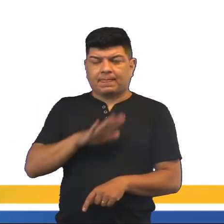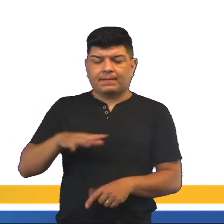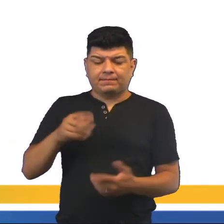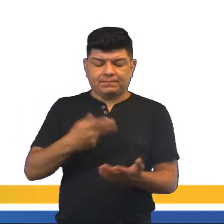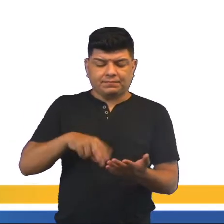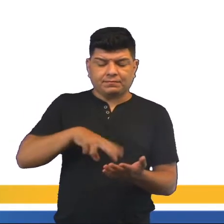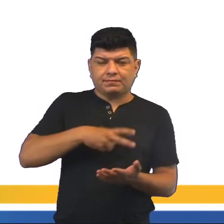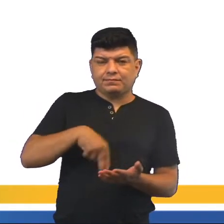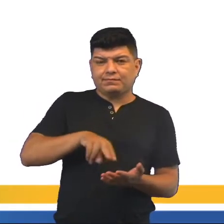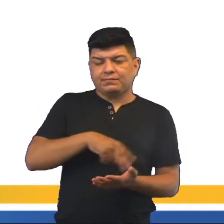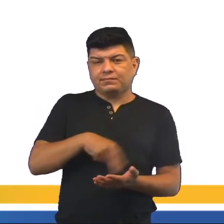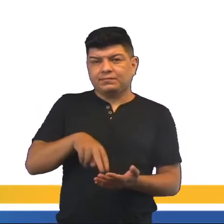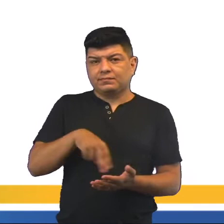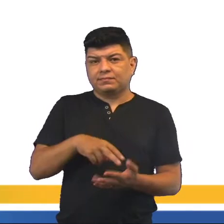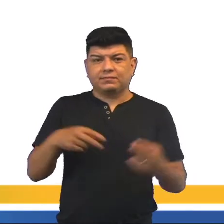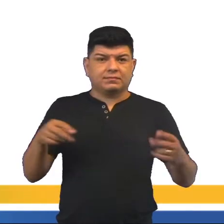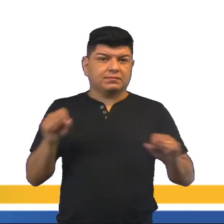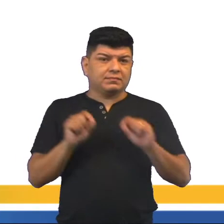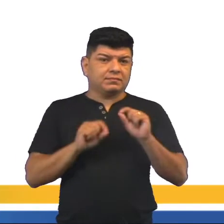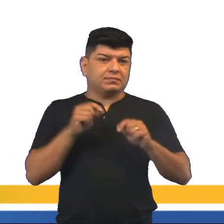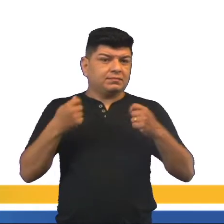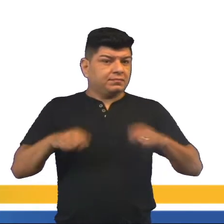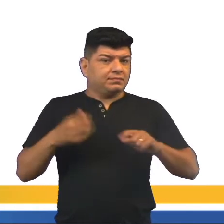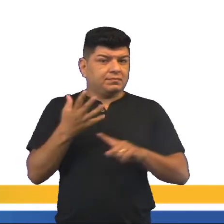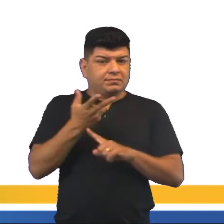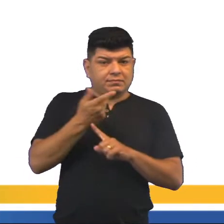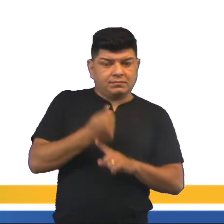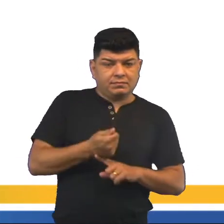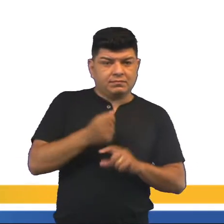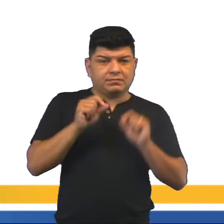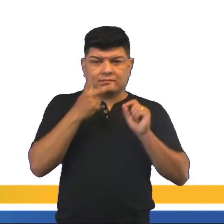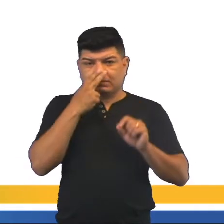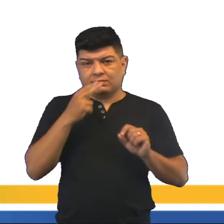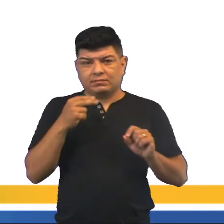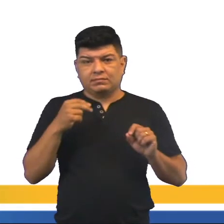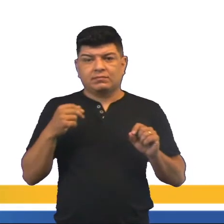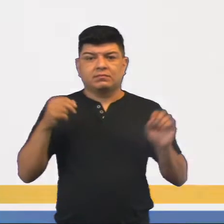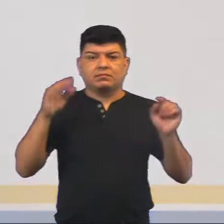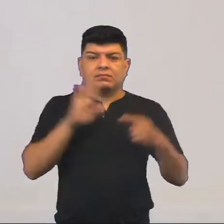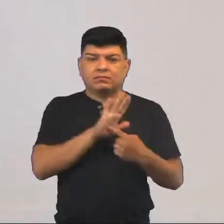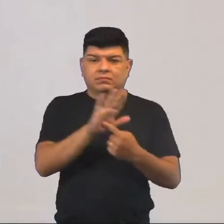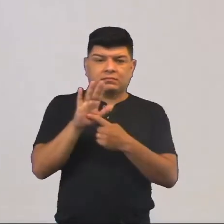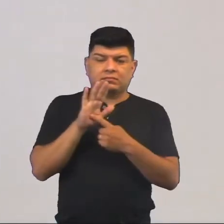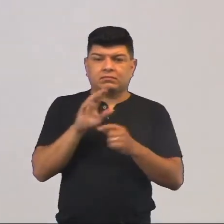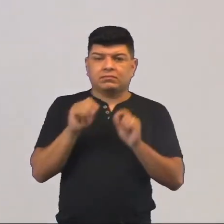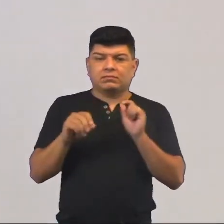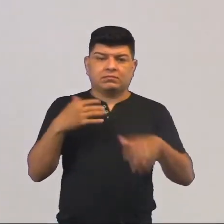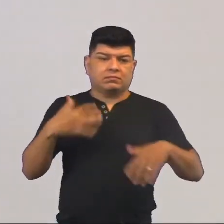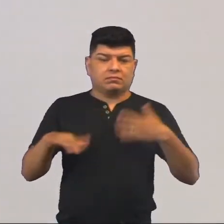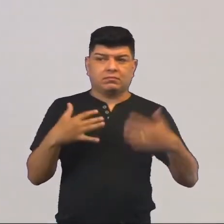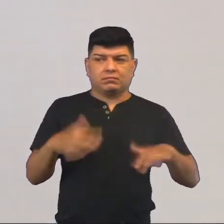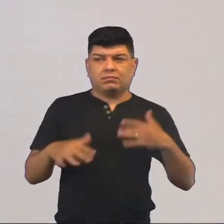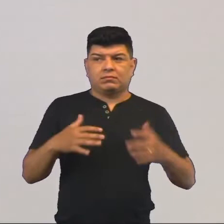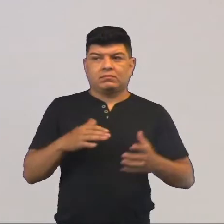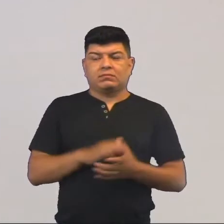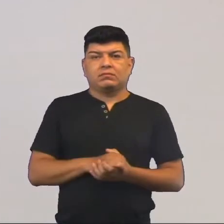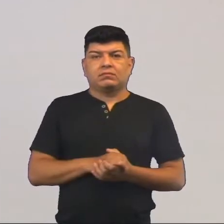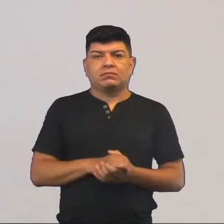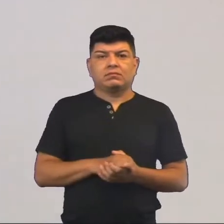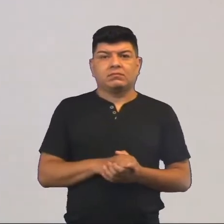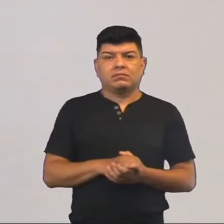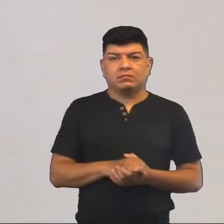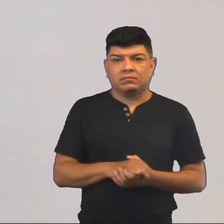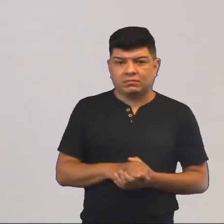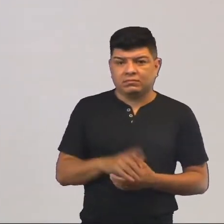a arte da dança, deveria se pautar, né? Na verdade, esse manifesto aí